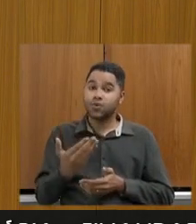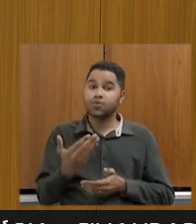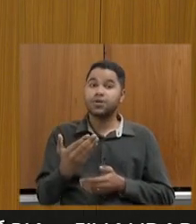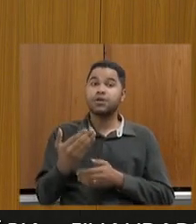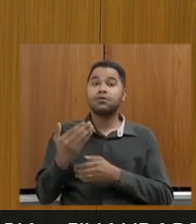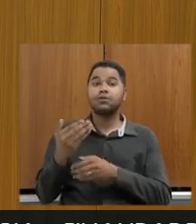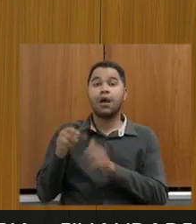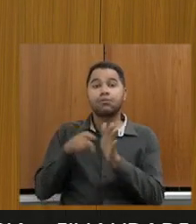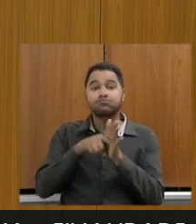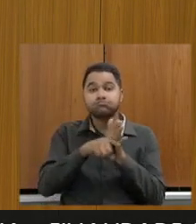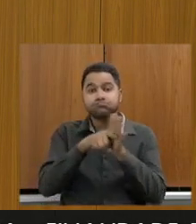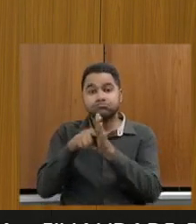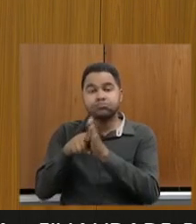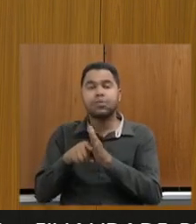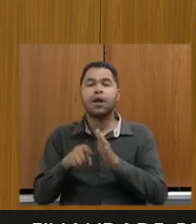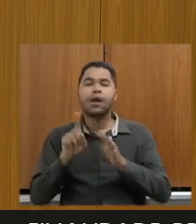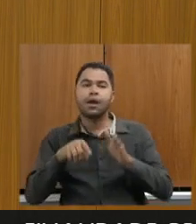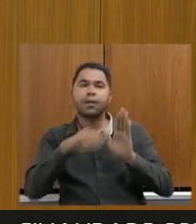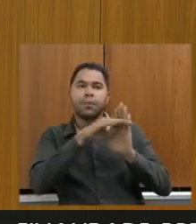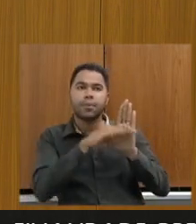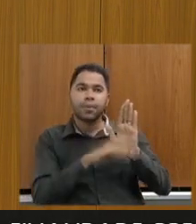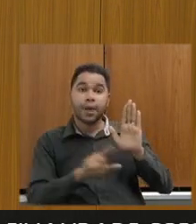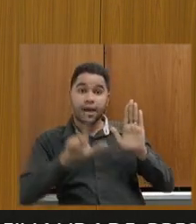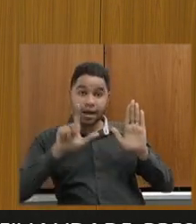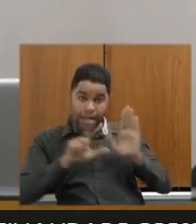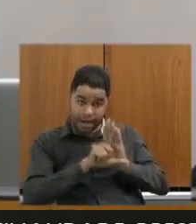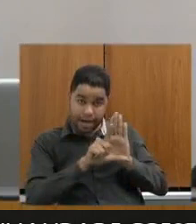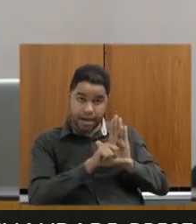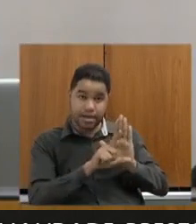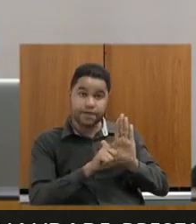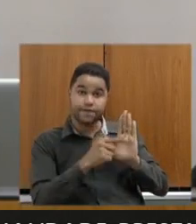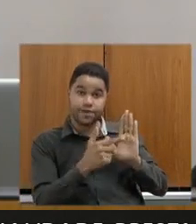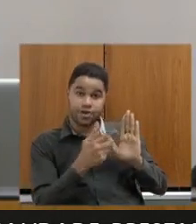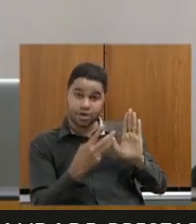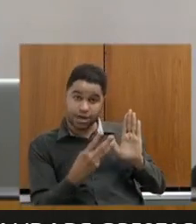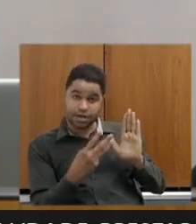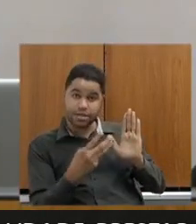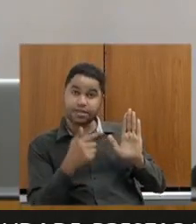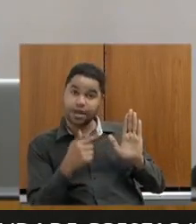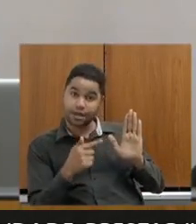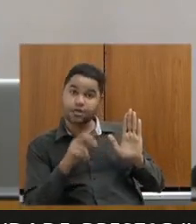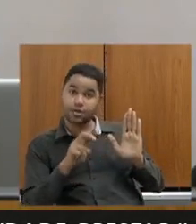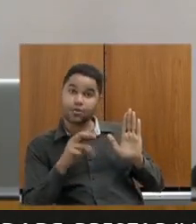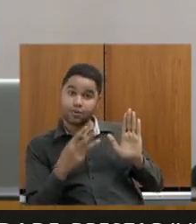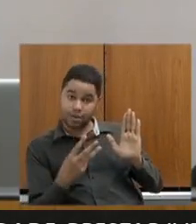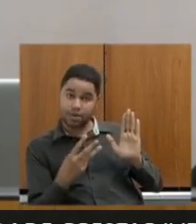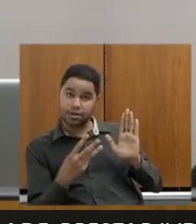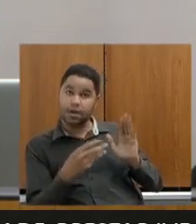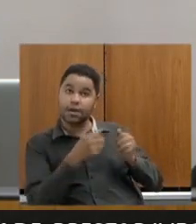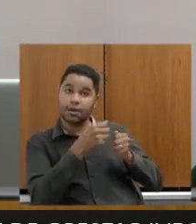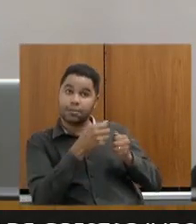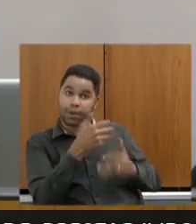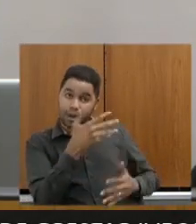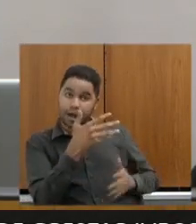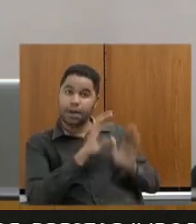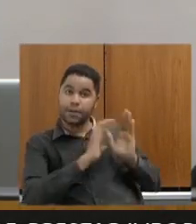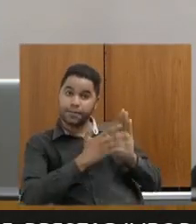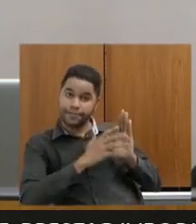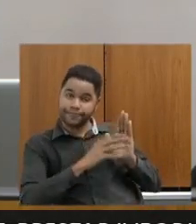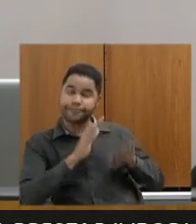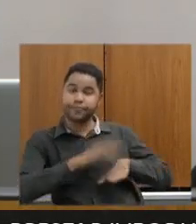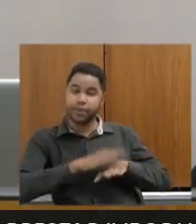consultoria relação ao cumprimento da lei 27 23 753 extrato do banco de dados com informações